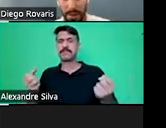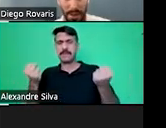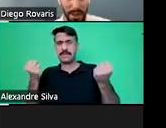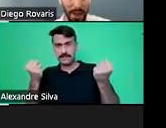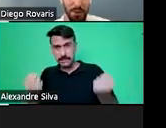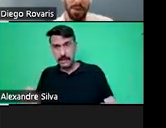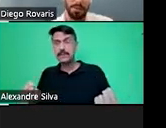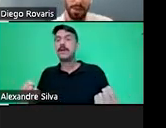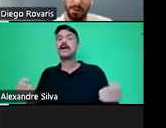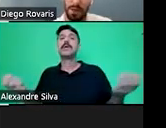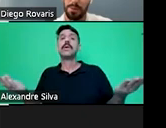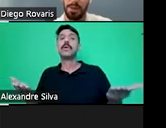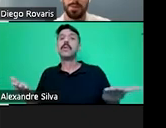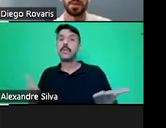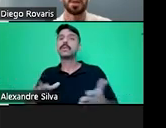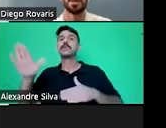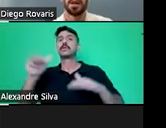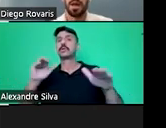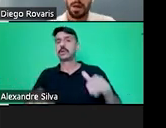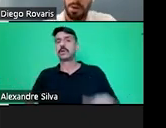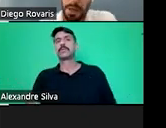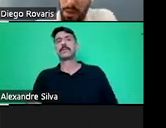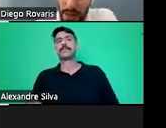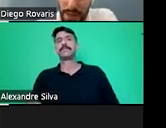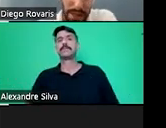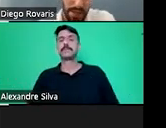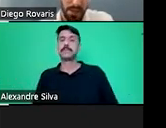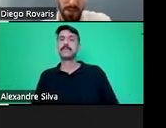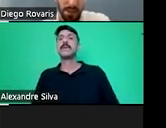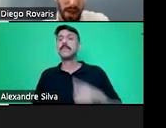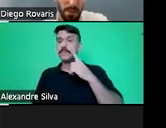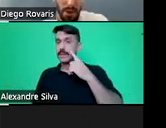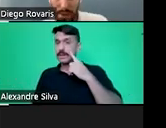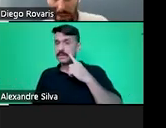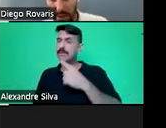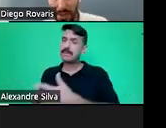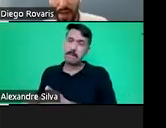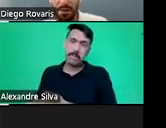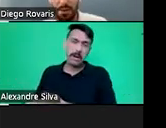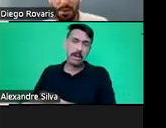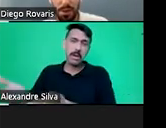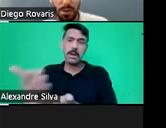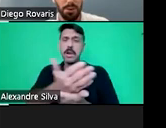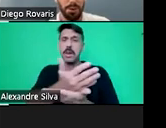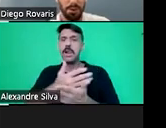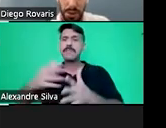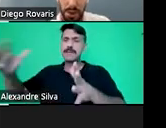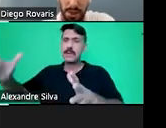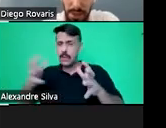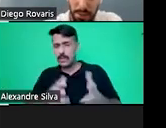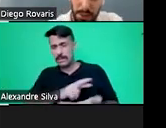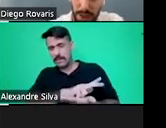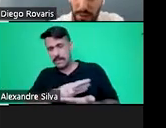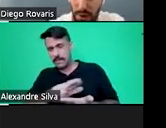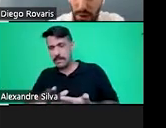de recrutamento, né? A gente precisa coletar uma grande amostra de casos e de